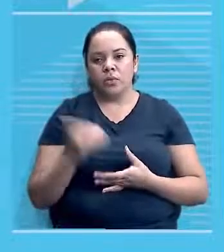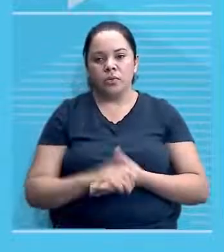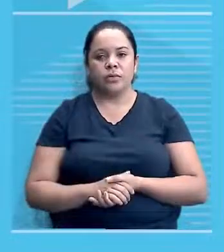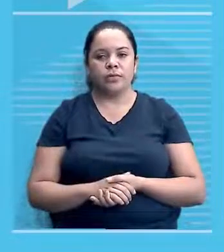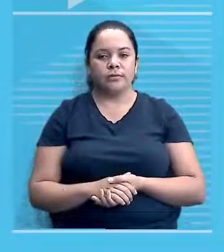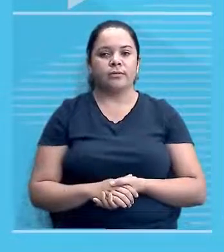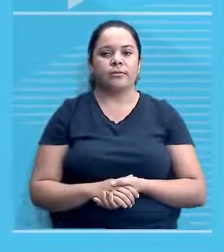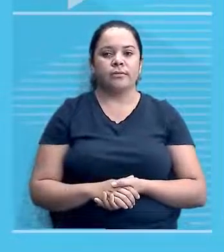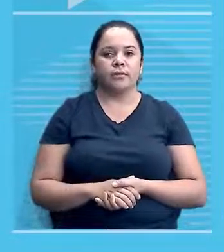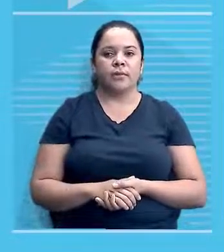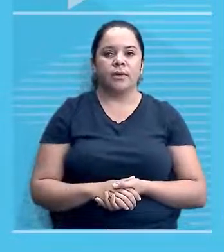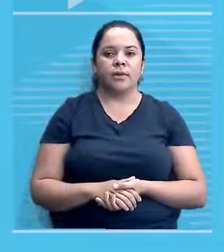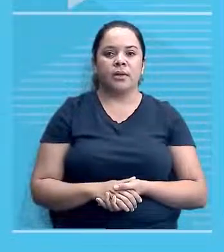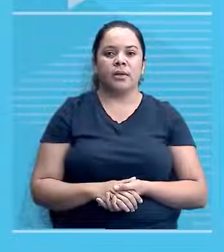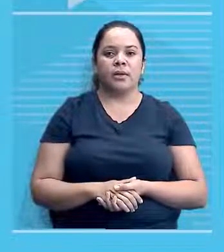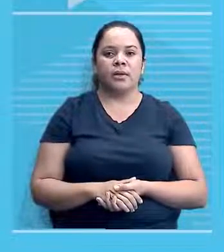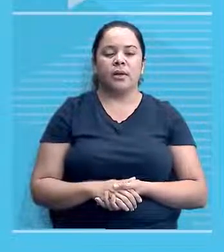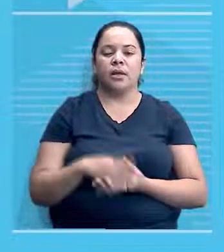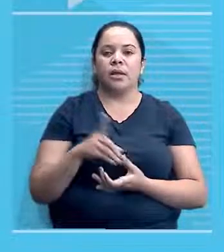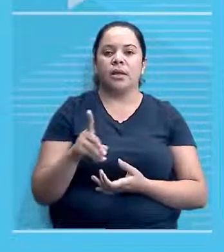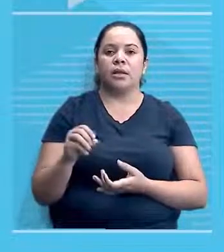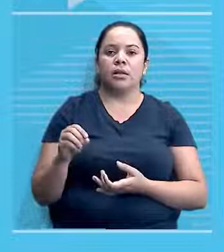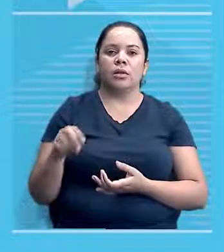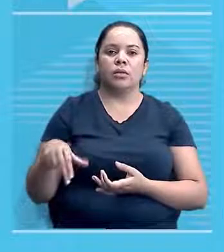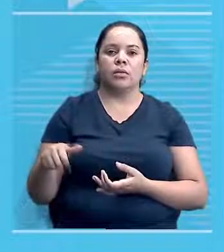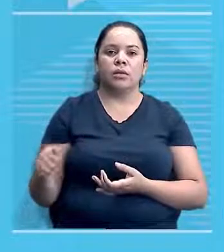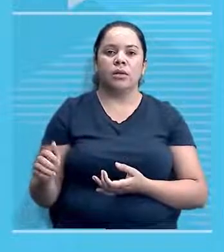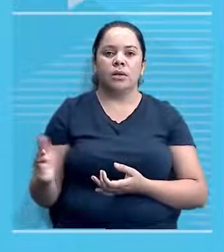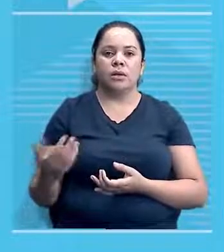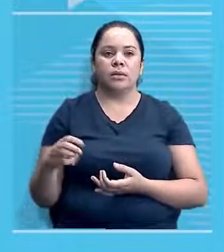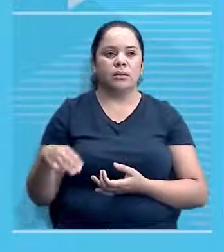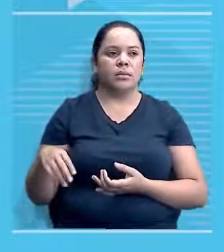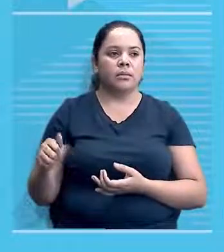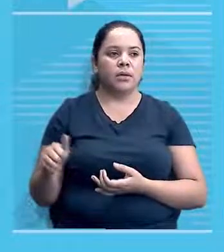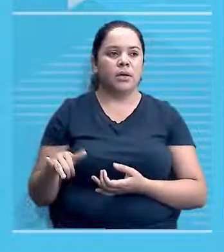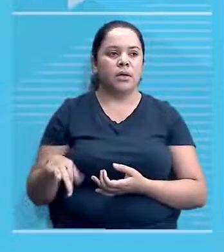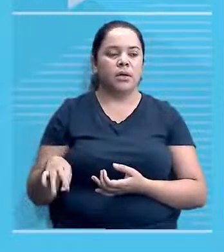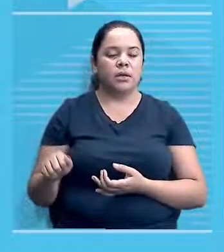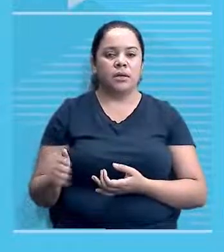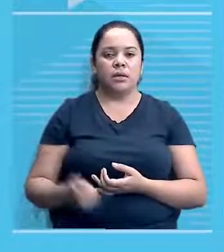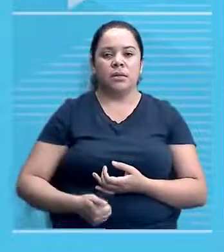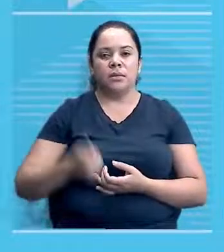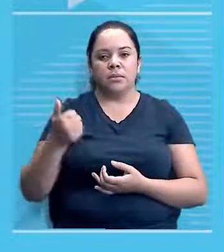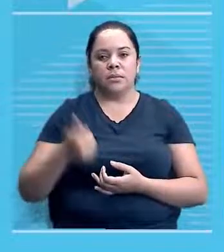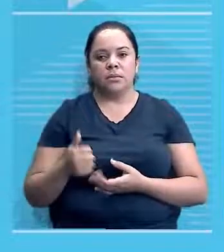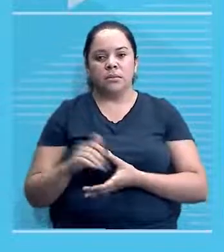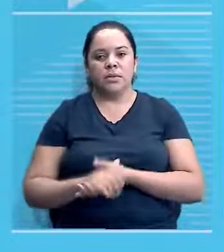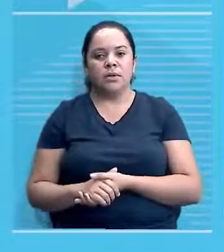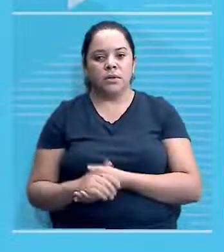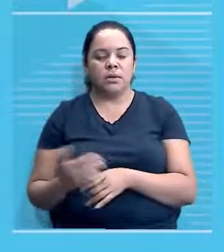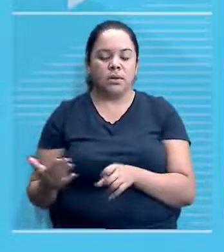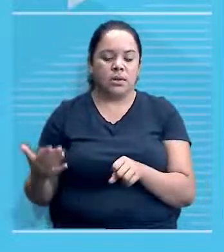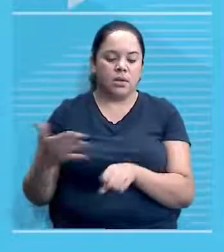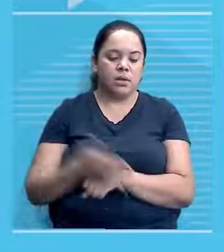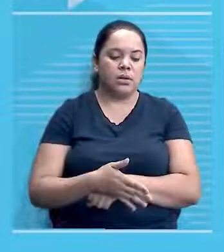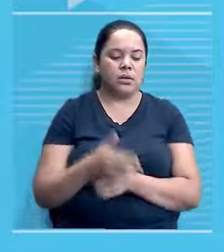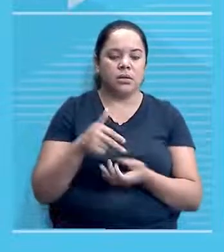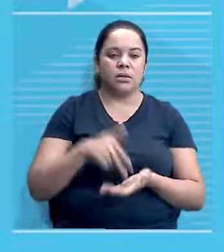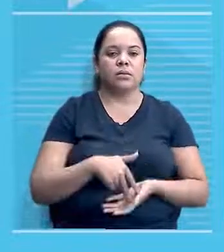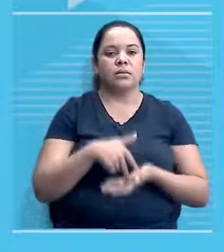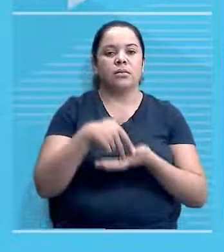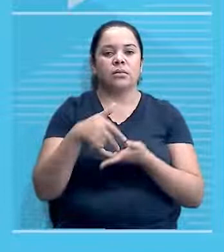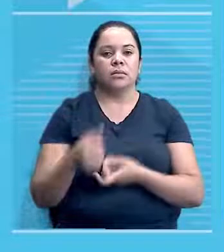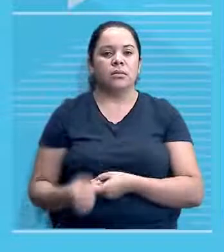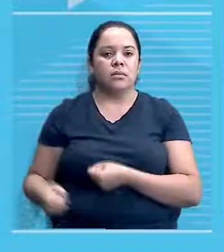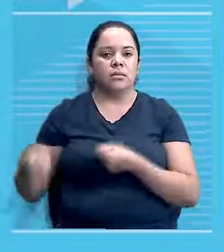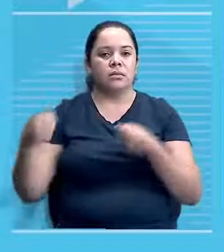a inconfidência mineira é no governo de Dona Maria I que acontece